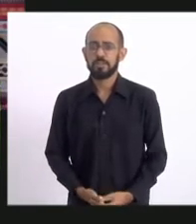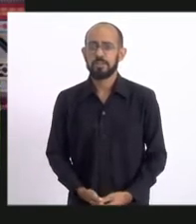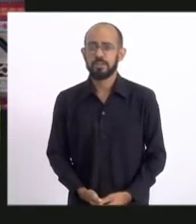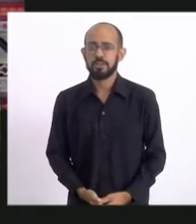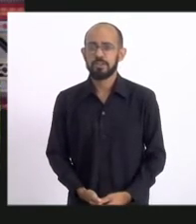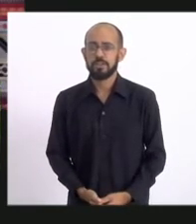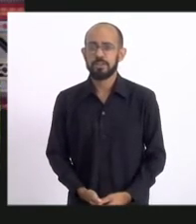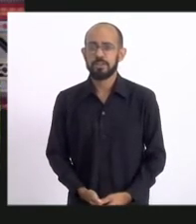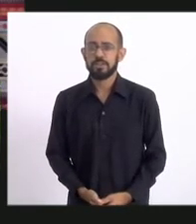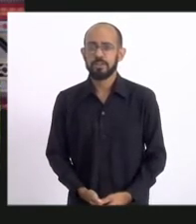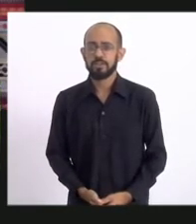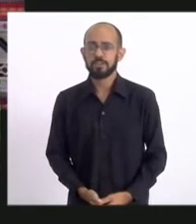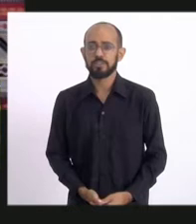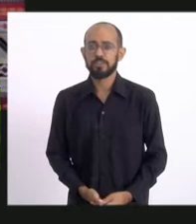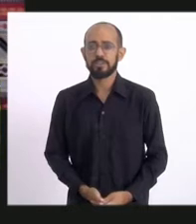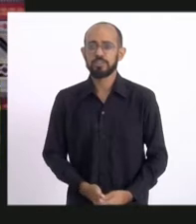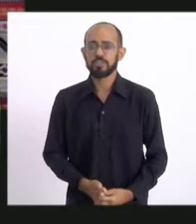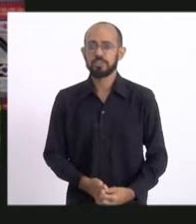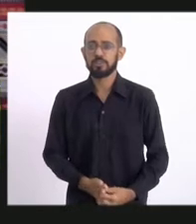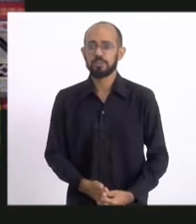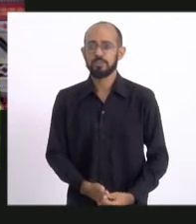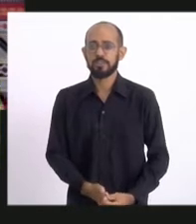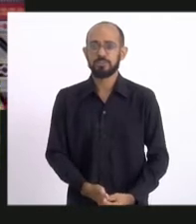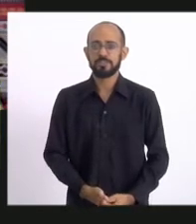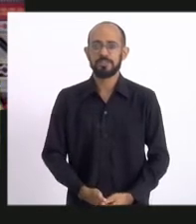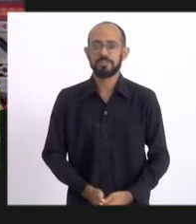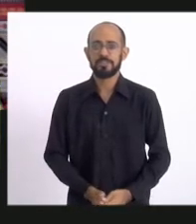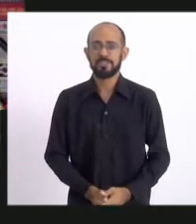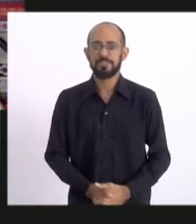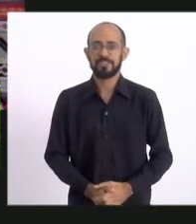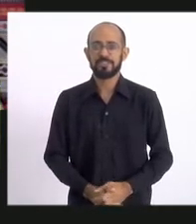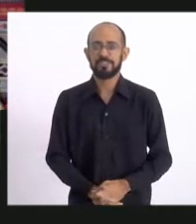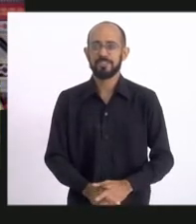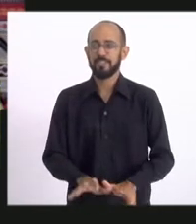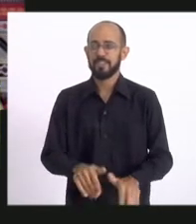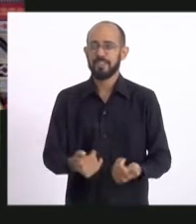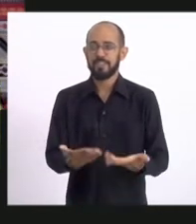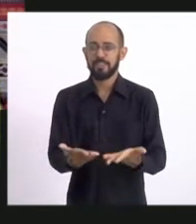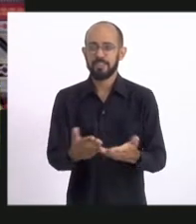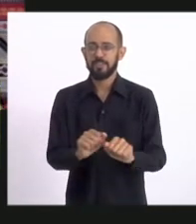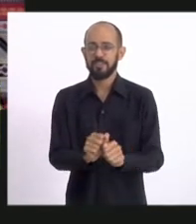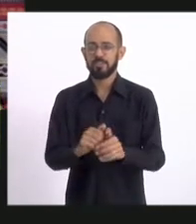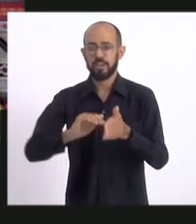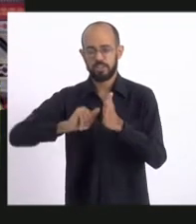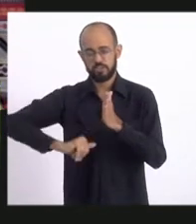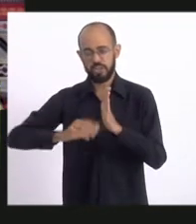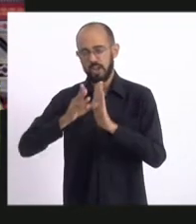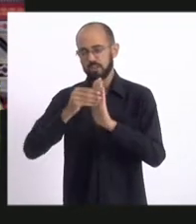É, melhor assim. 5 da pauta. 5 da pauta foi retirado.